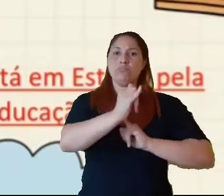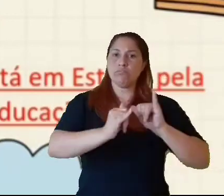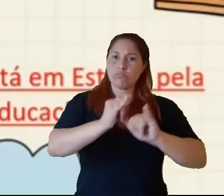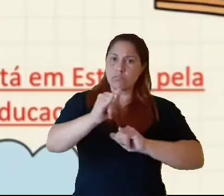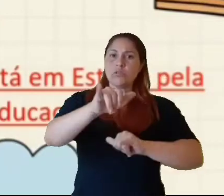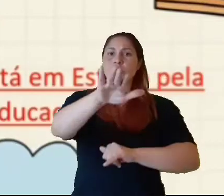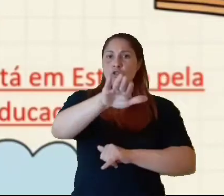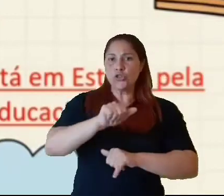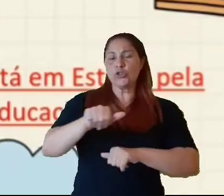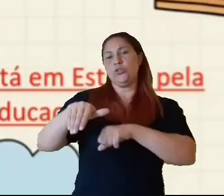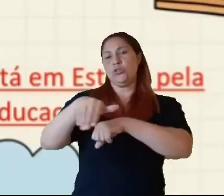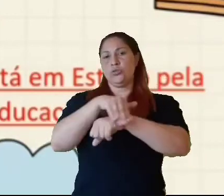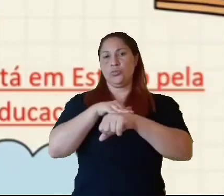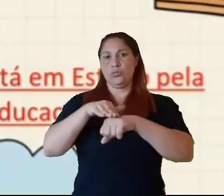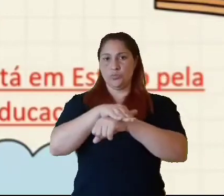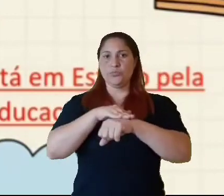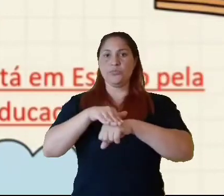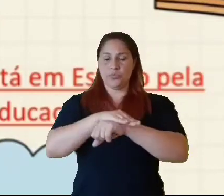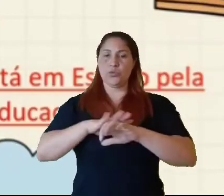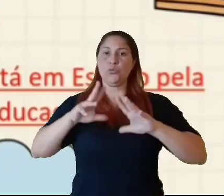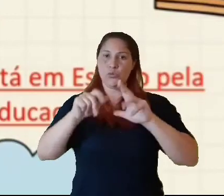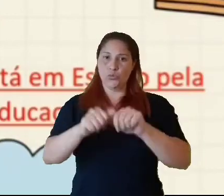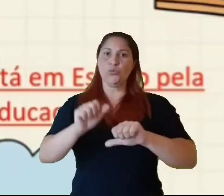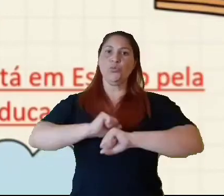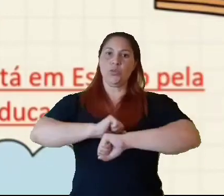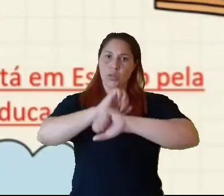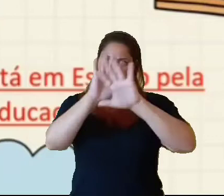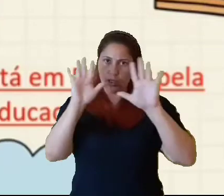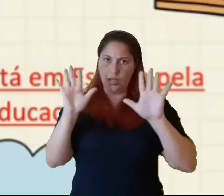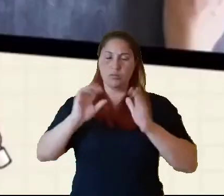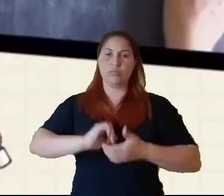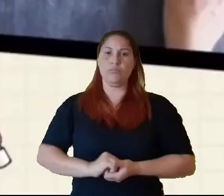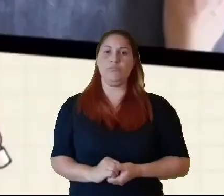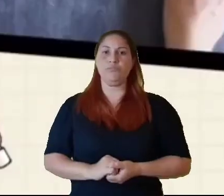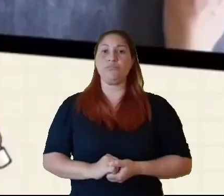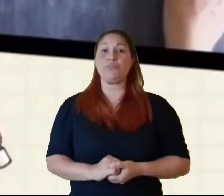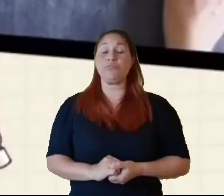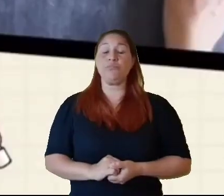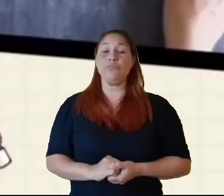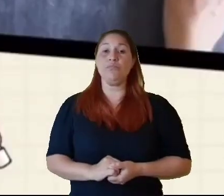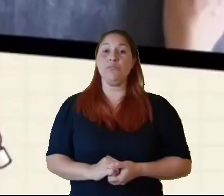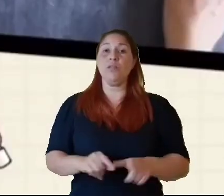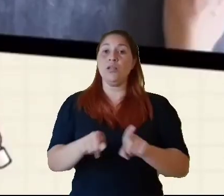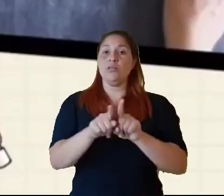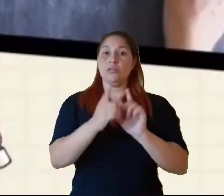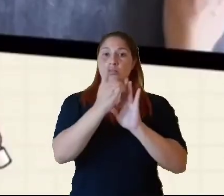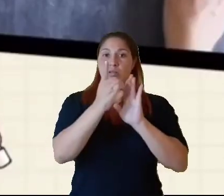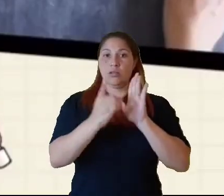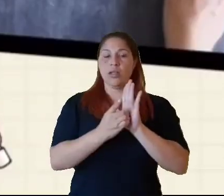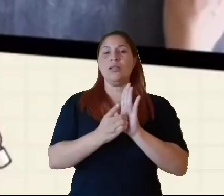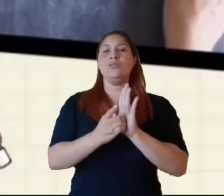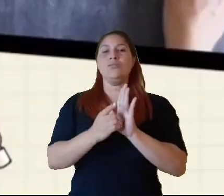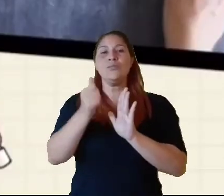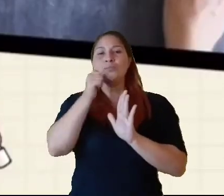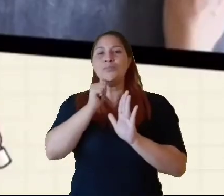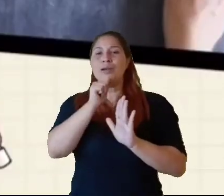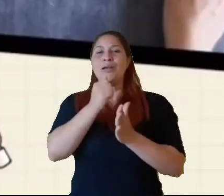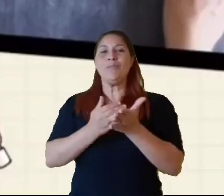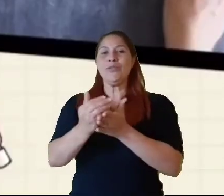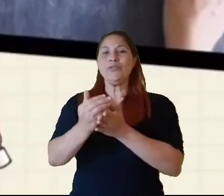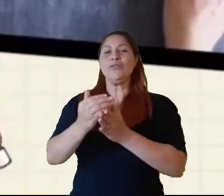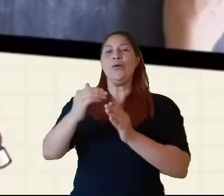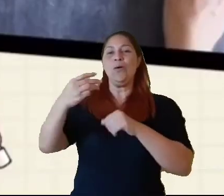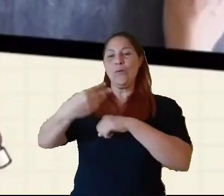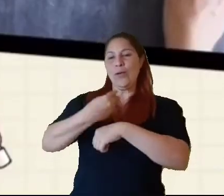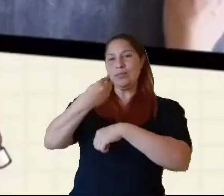chamando vocês e conversando para deixar tudo muito esclarecido. E aí, com esse decreto, algumas mães começaram a me mandar WhatsApp.